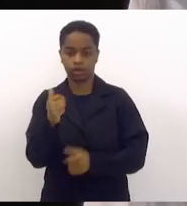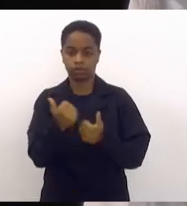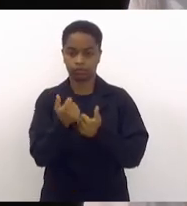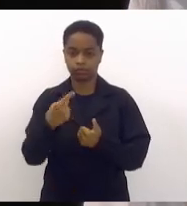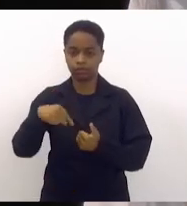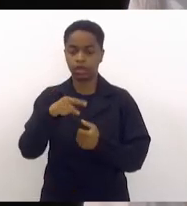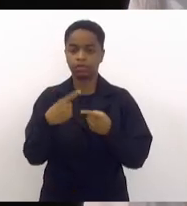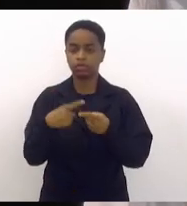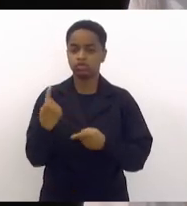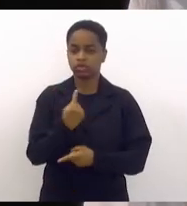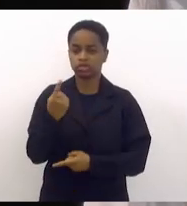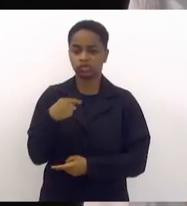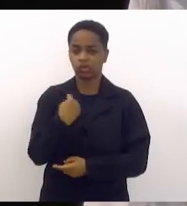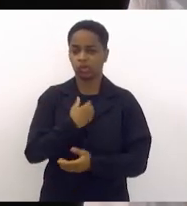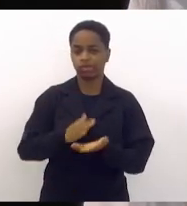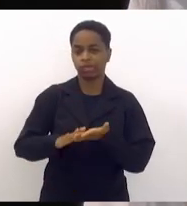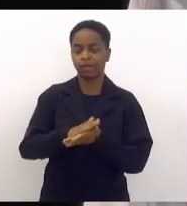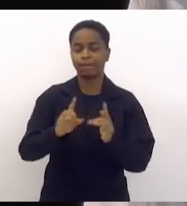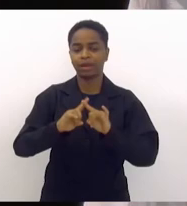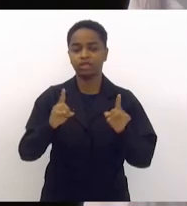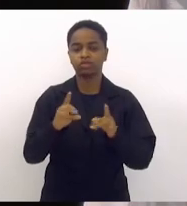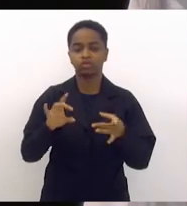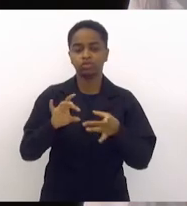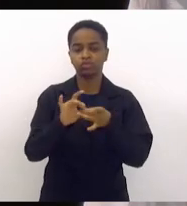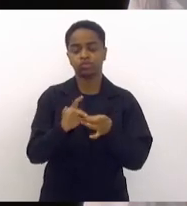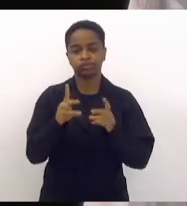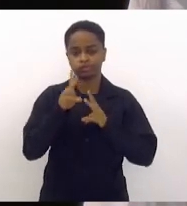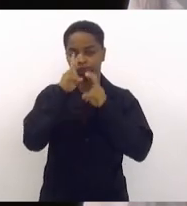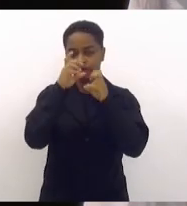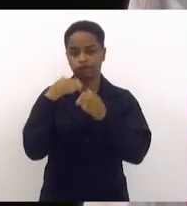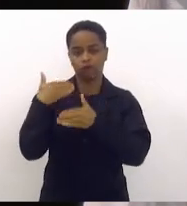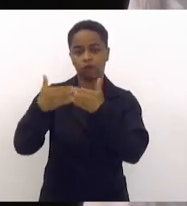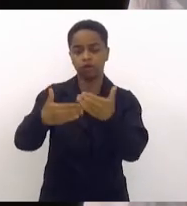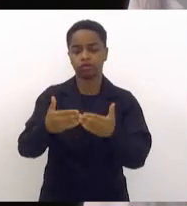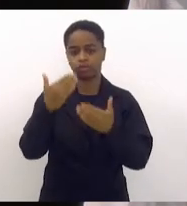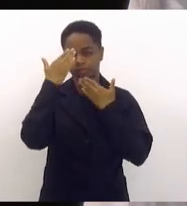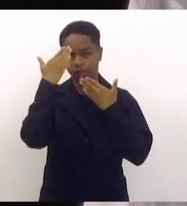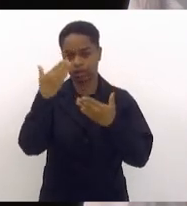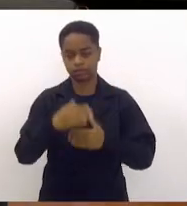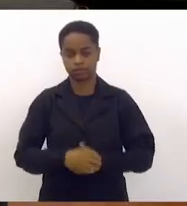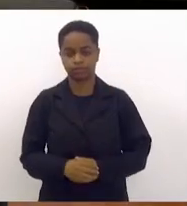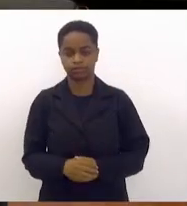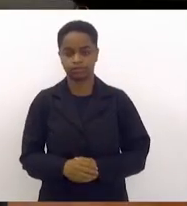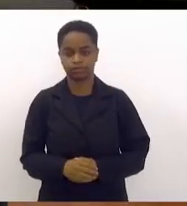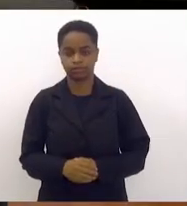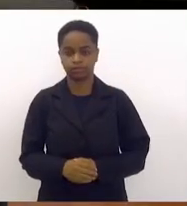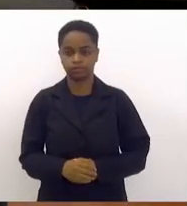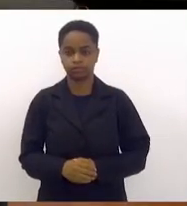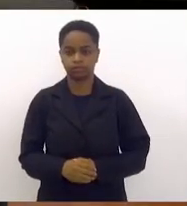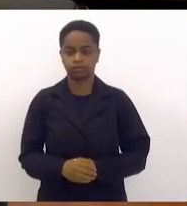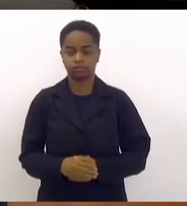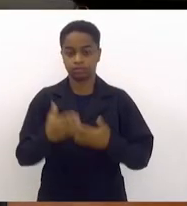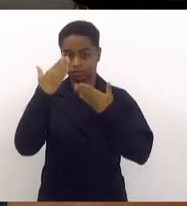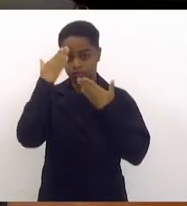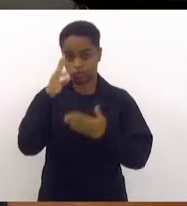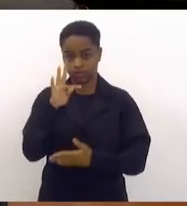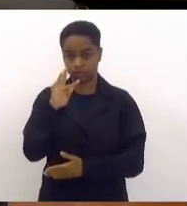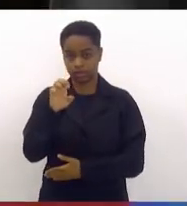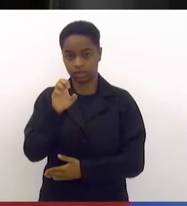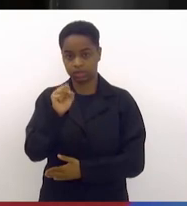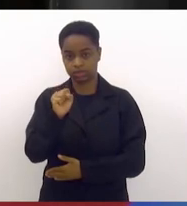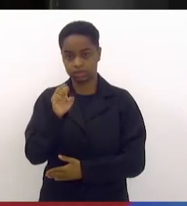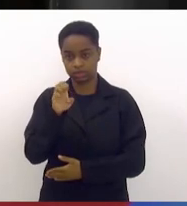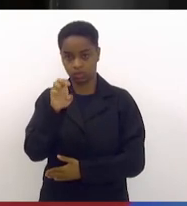nada mas juntos nós somos muito mais fortes um abraço e valeu e obrigado obrigado tezeu